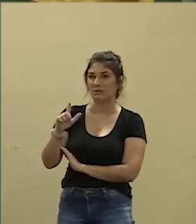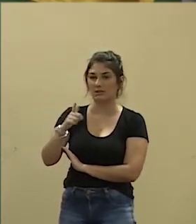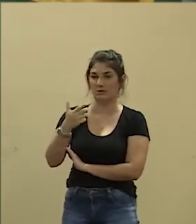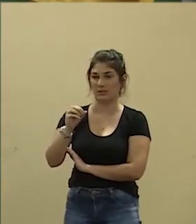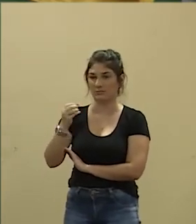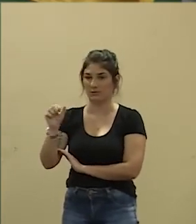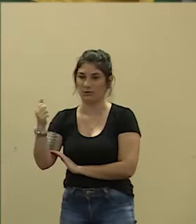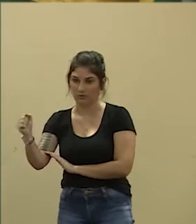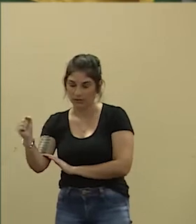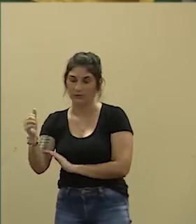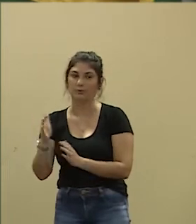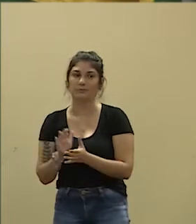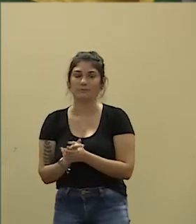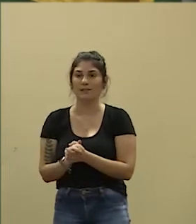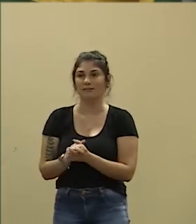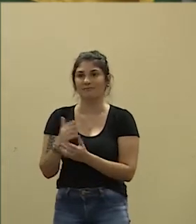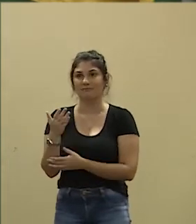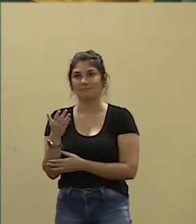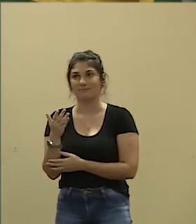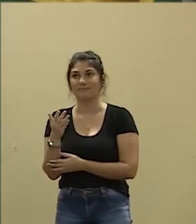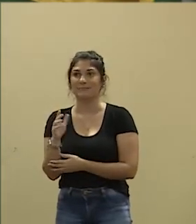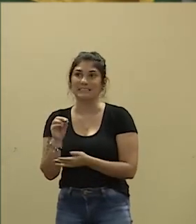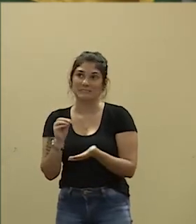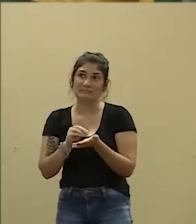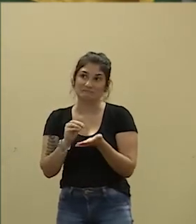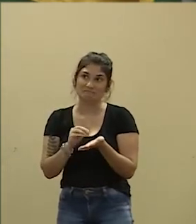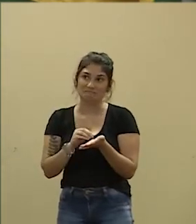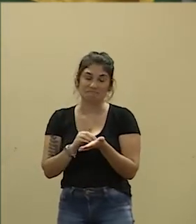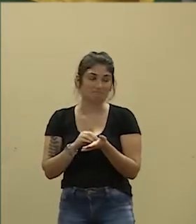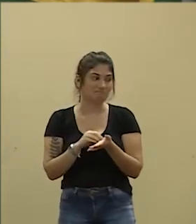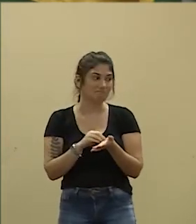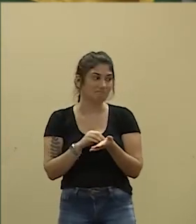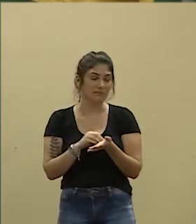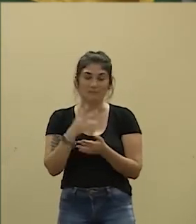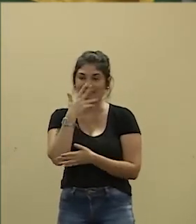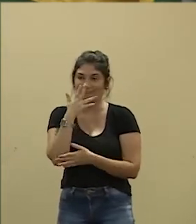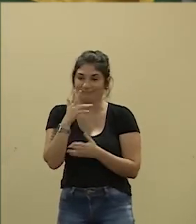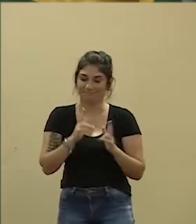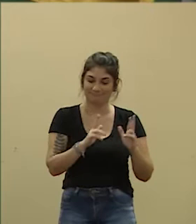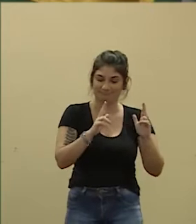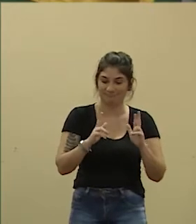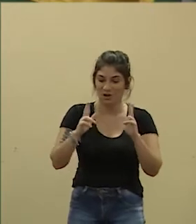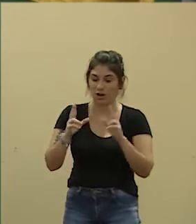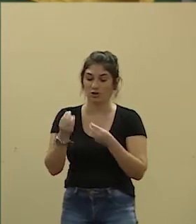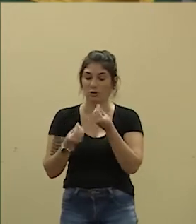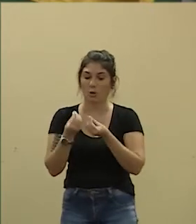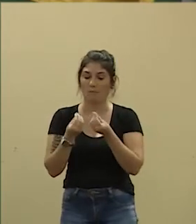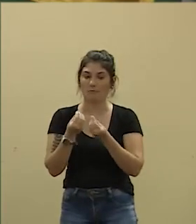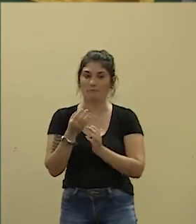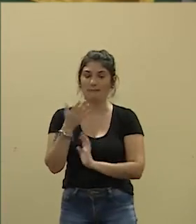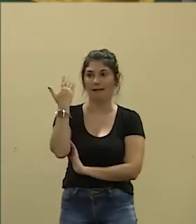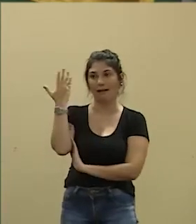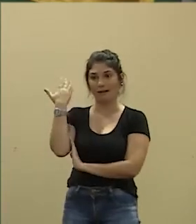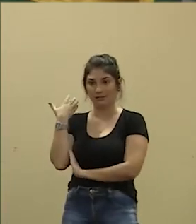faz tanto tempo assim mas faz muito tempo né ah ah ah é é legal a gente fazer esse recorde sendo que estava acontecendo nesse ano assim a